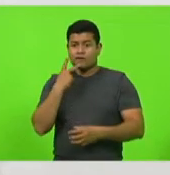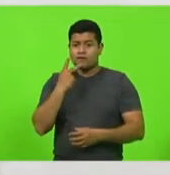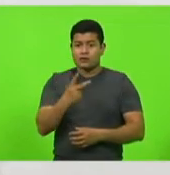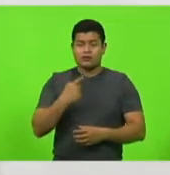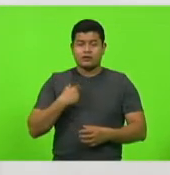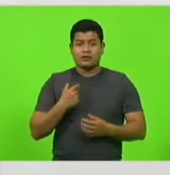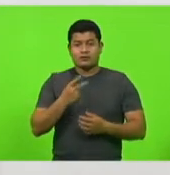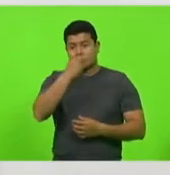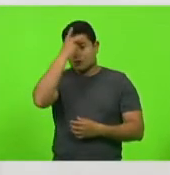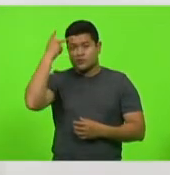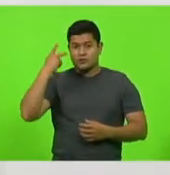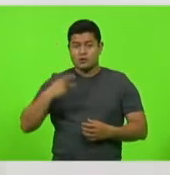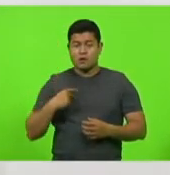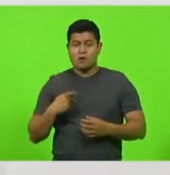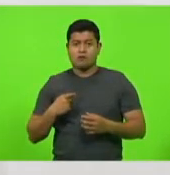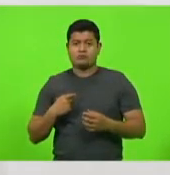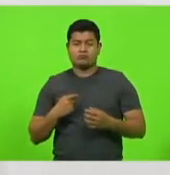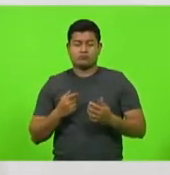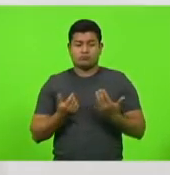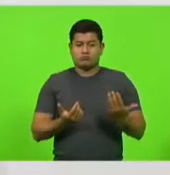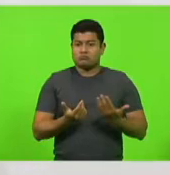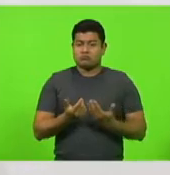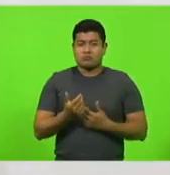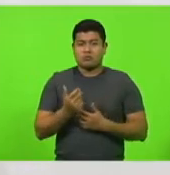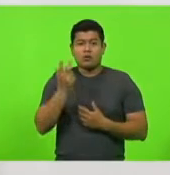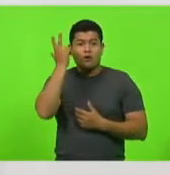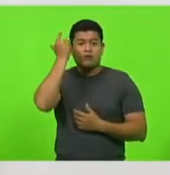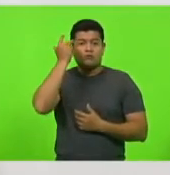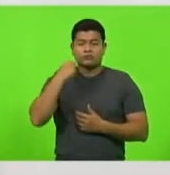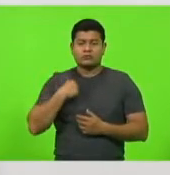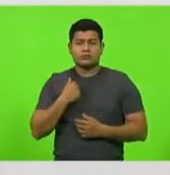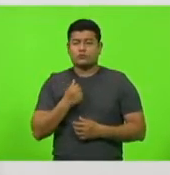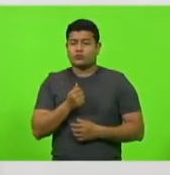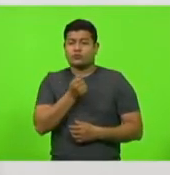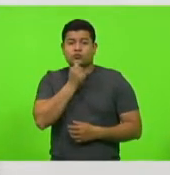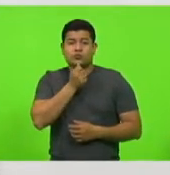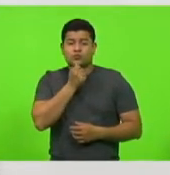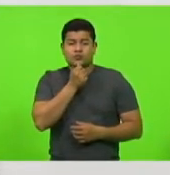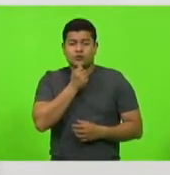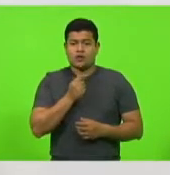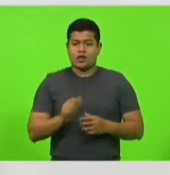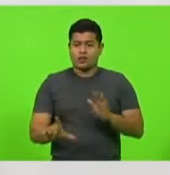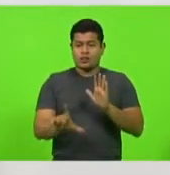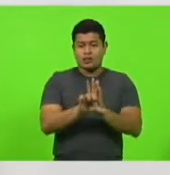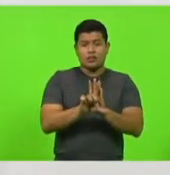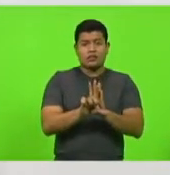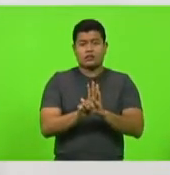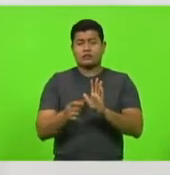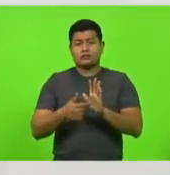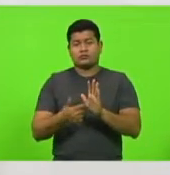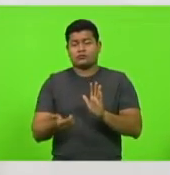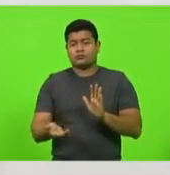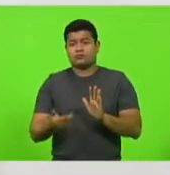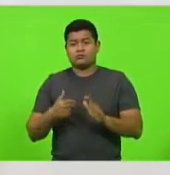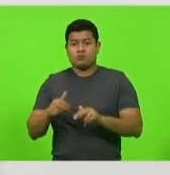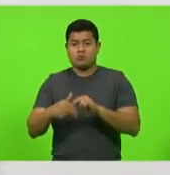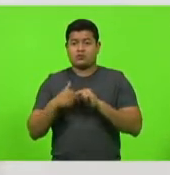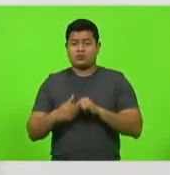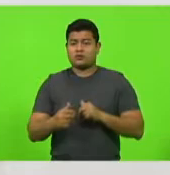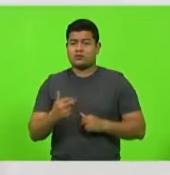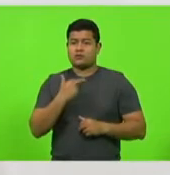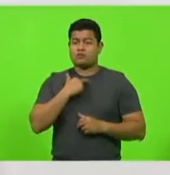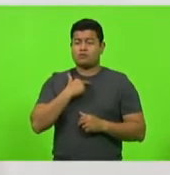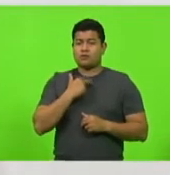é legal ou ilegal e não entende nada de direito e, portanto, não pode dar